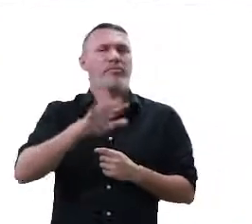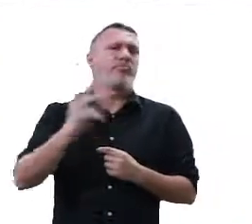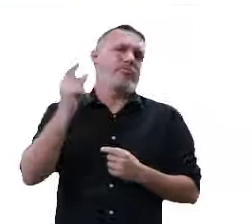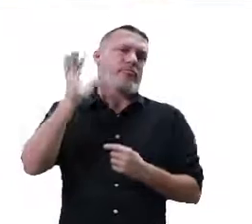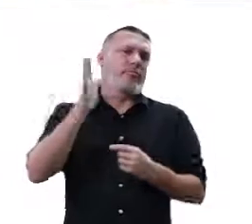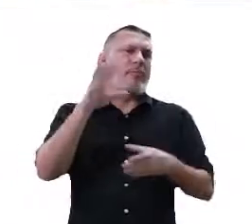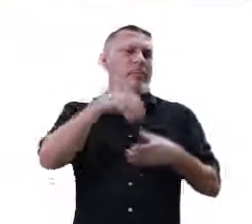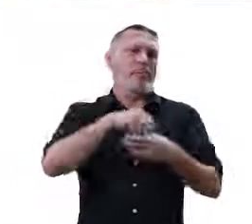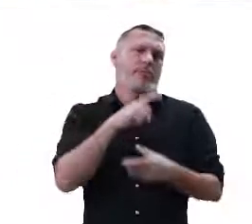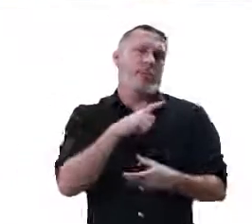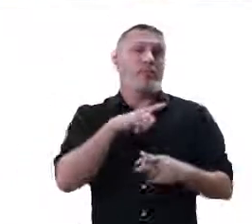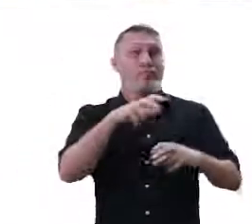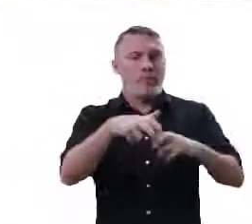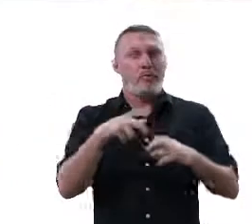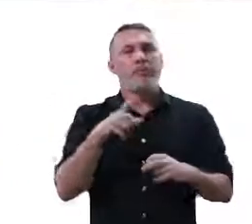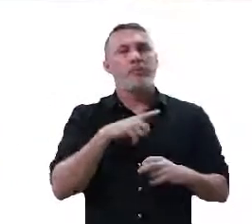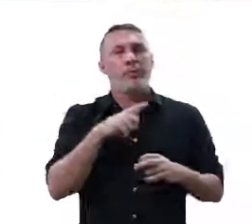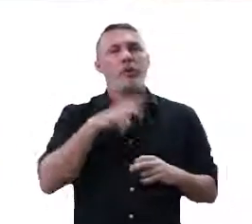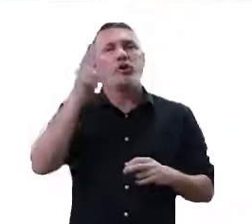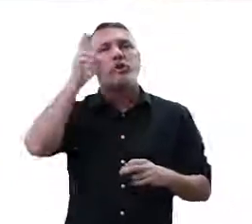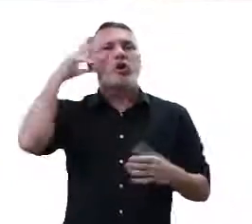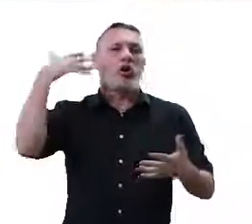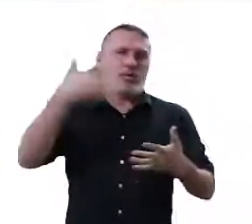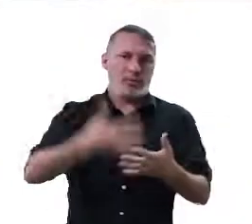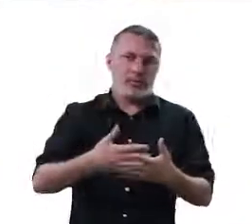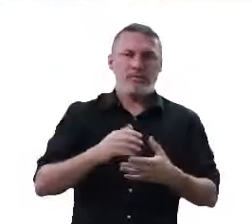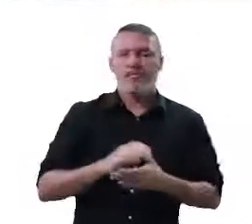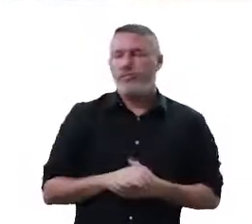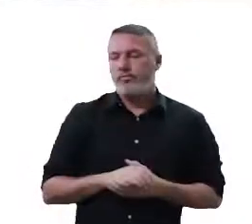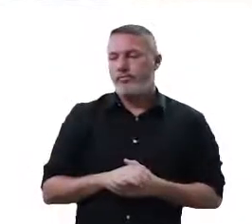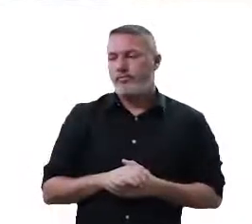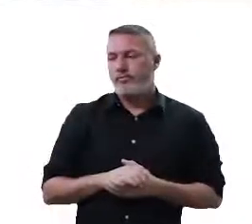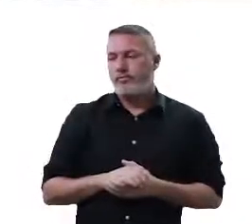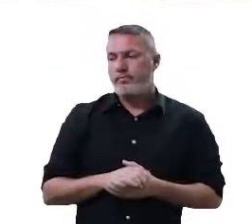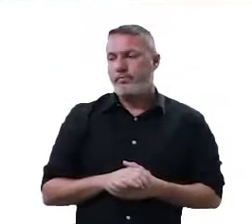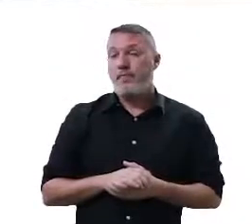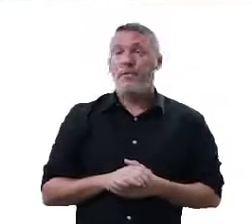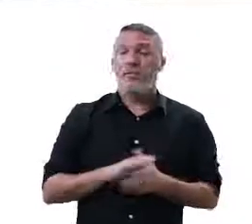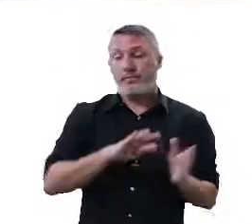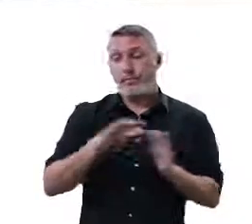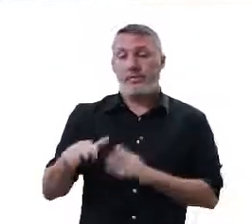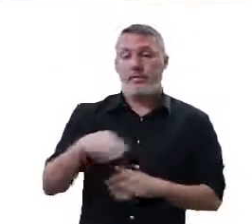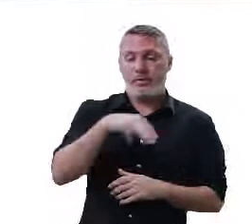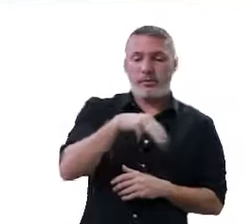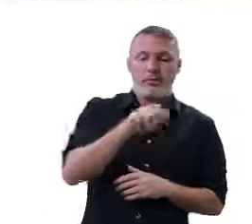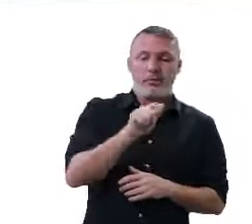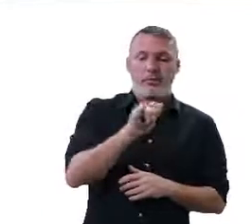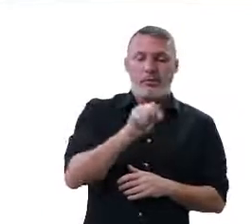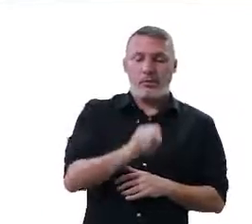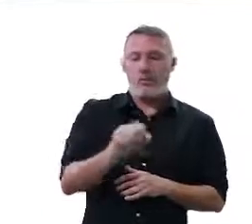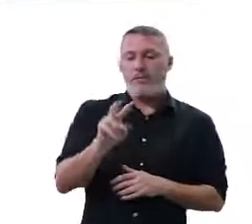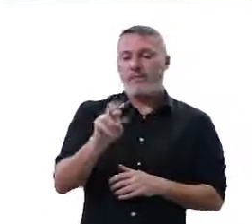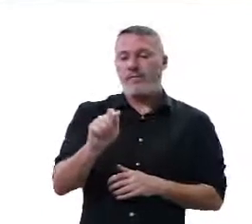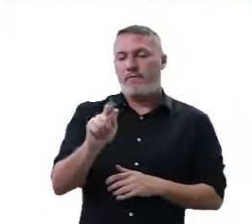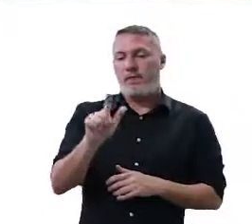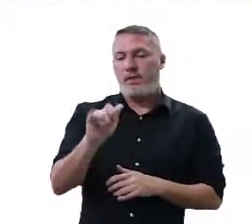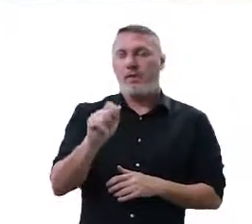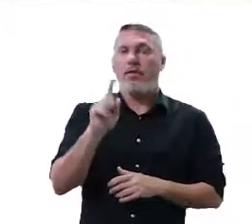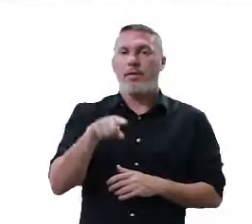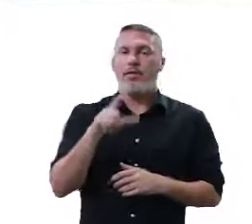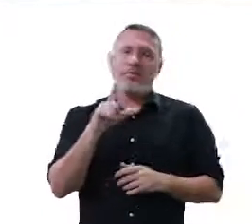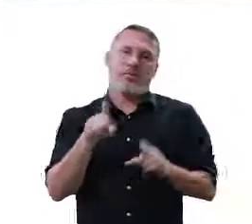chamada burguesia. Então, por isso, o seu caráter histórico. Né? A mais-valia, e aí é